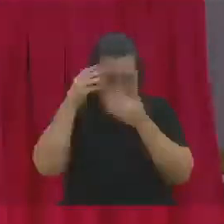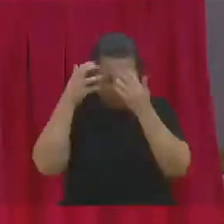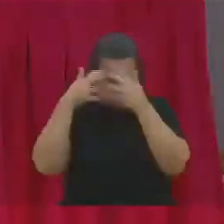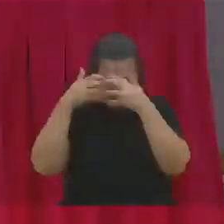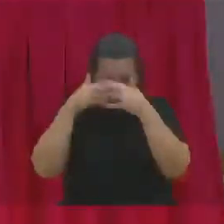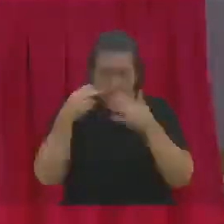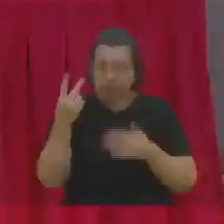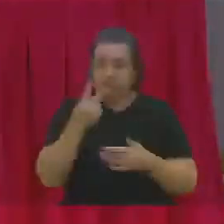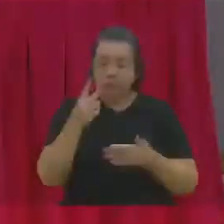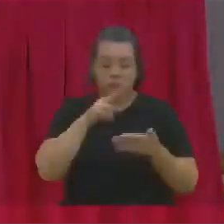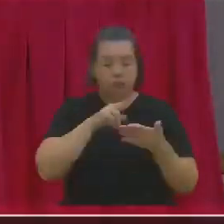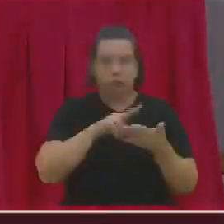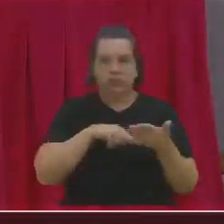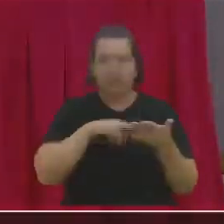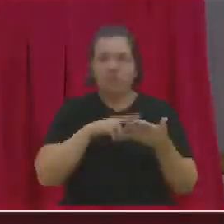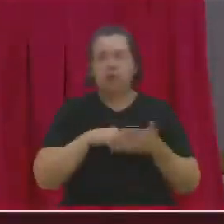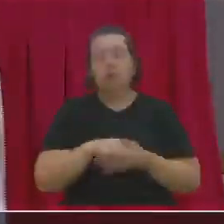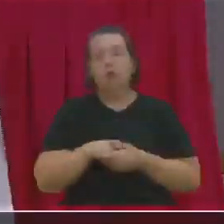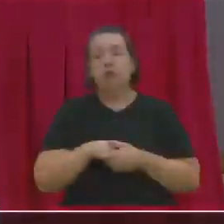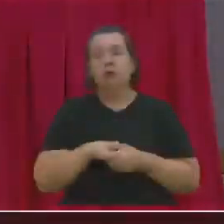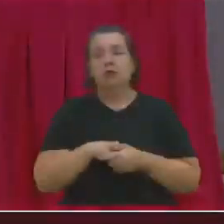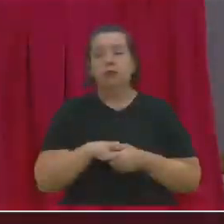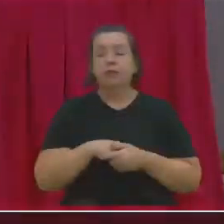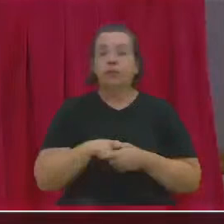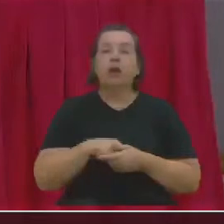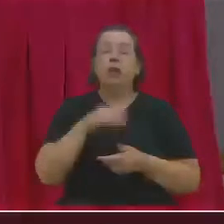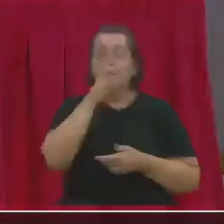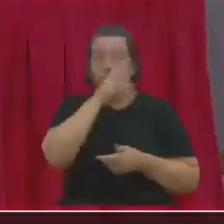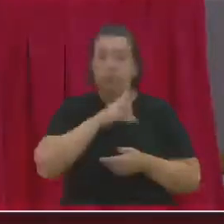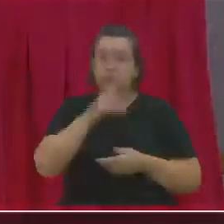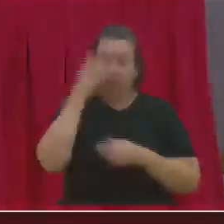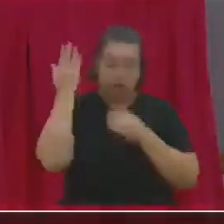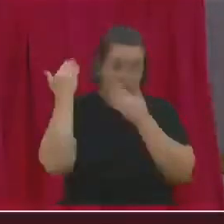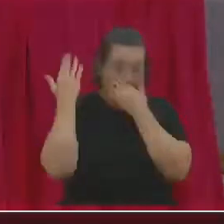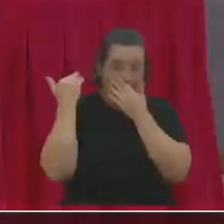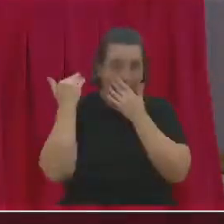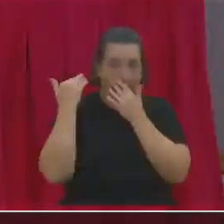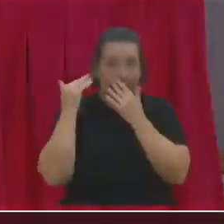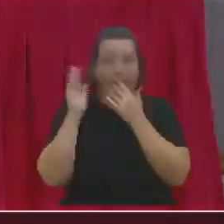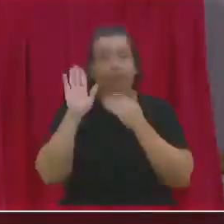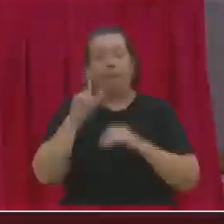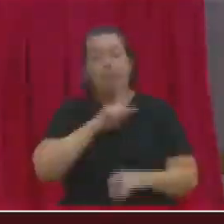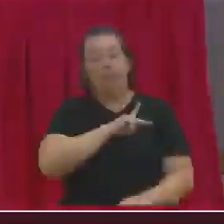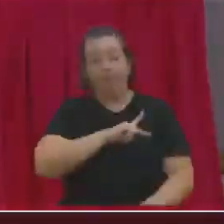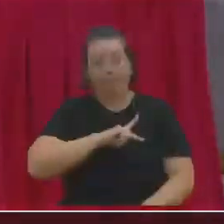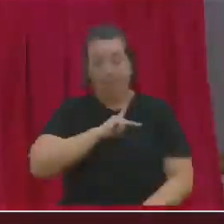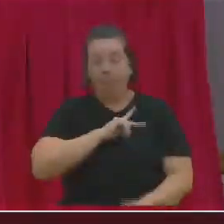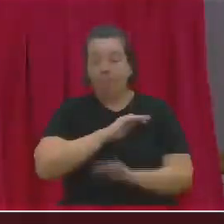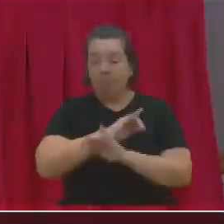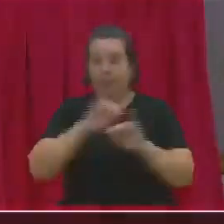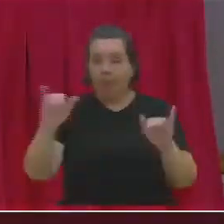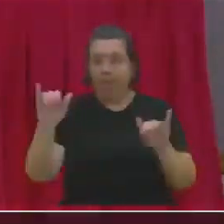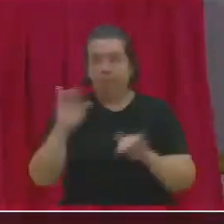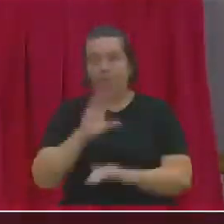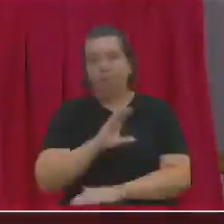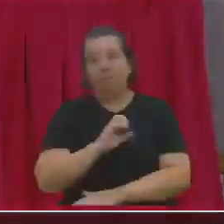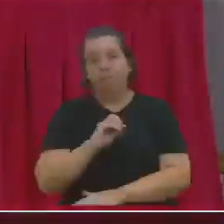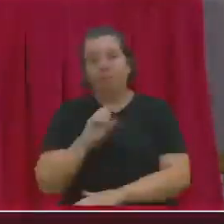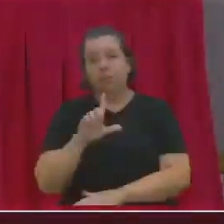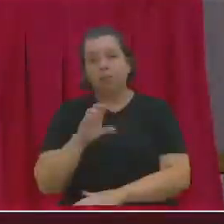leitura que ouvíamos domingo passado, quando São Paulo diz aos Colossenses: